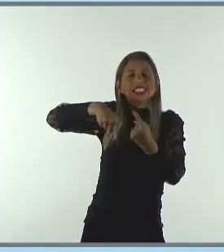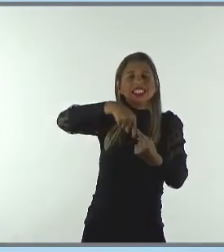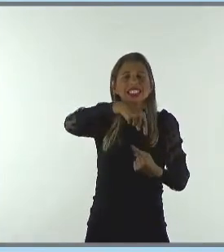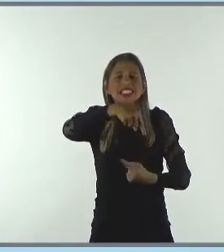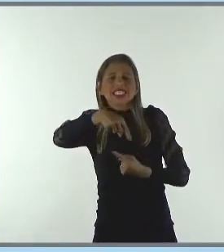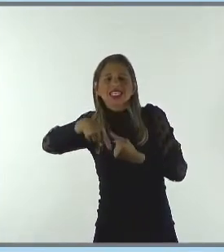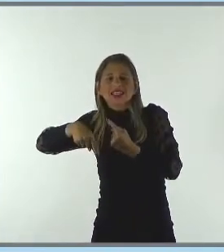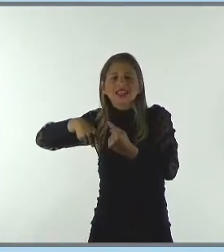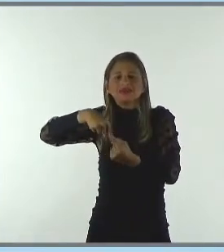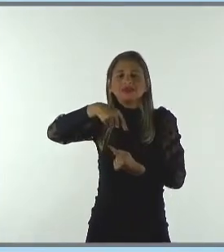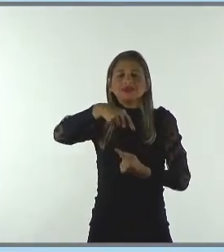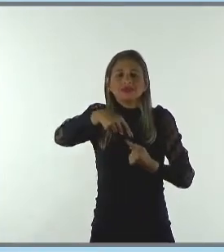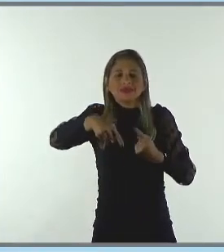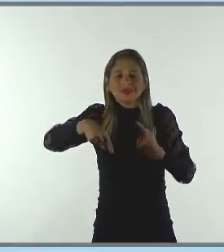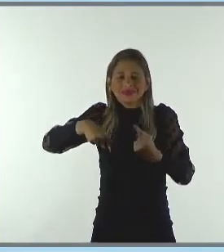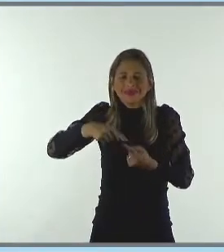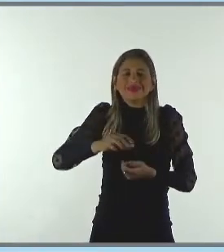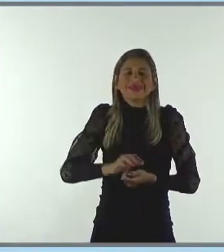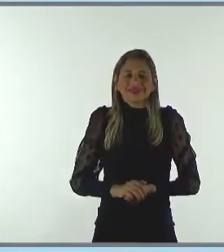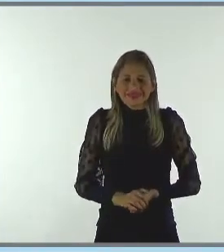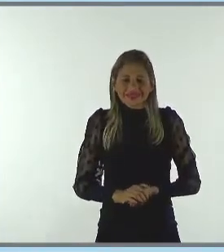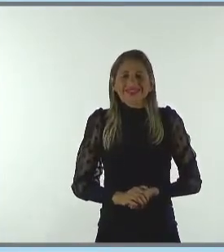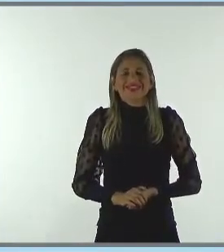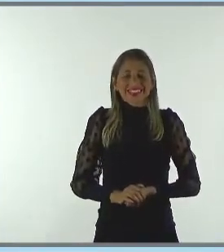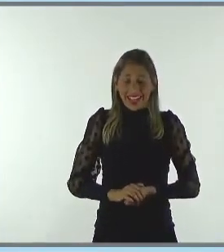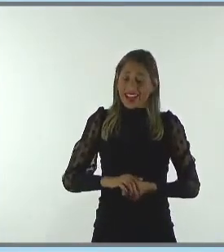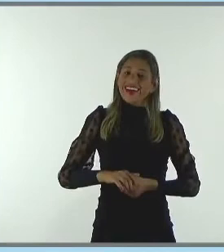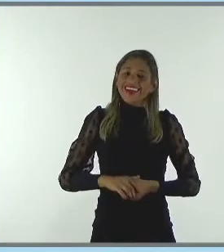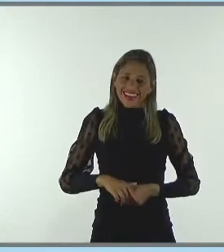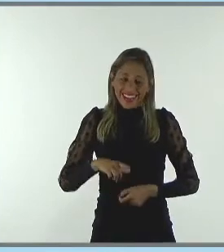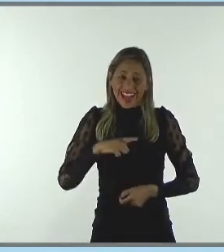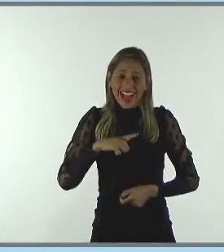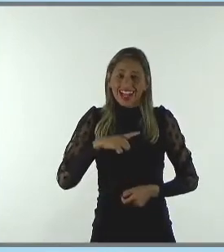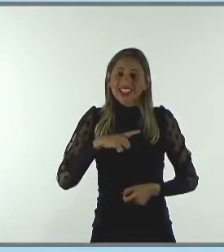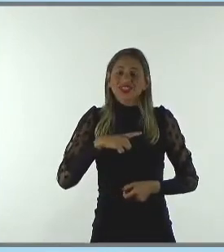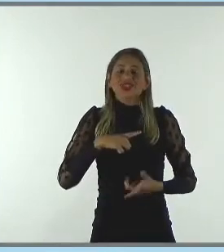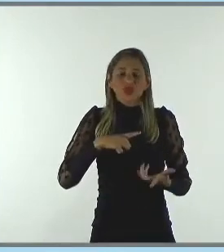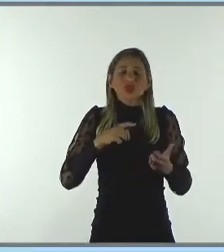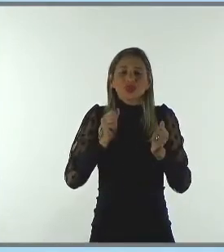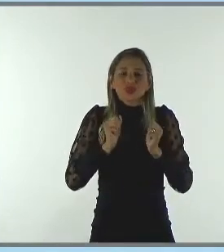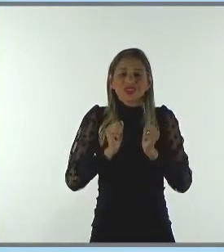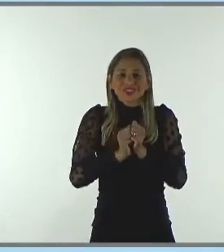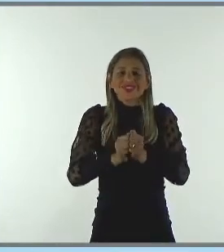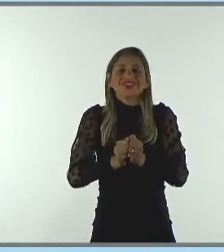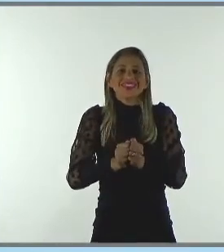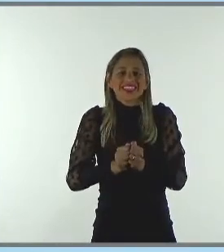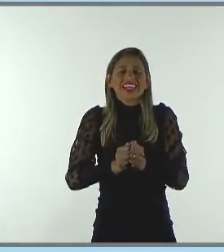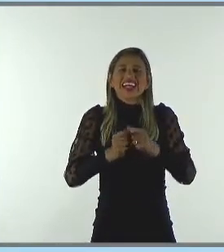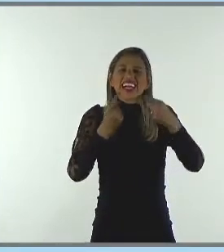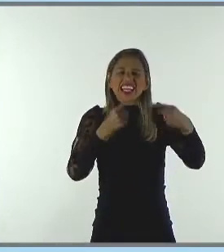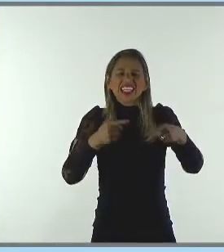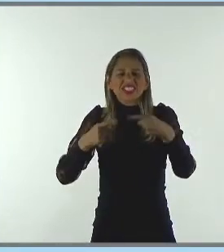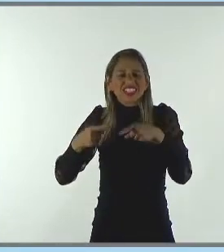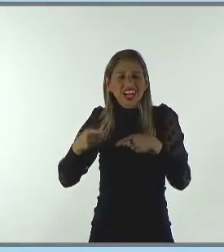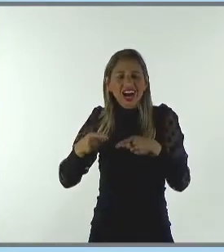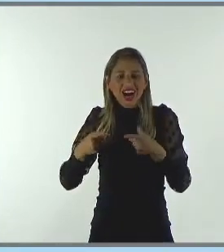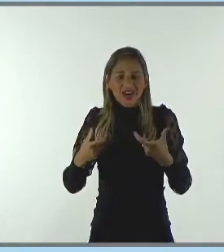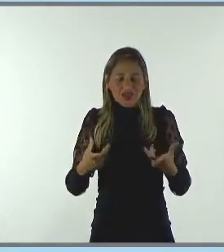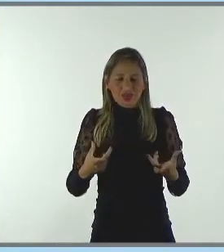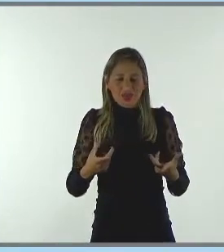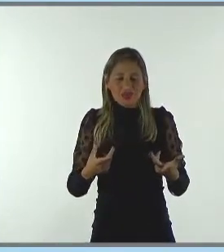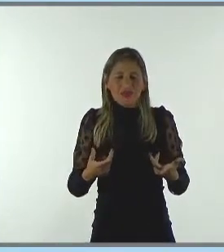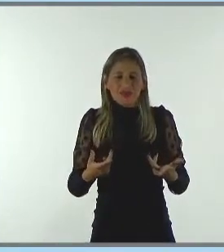suas formas de pensamento, colocando em confronto com os sistemas instituídos, criticando as formas